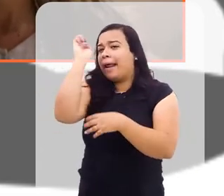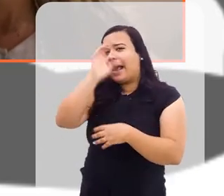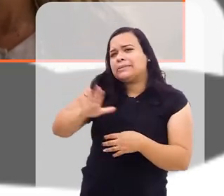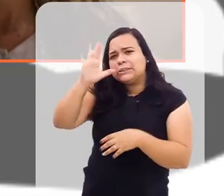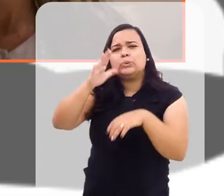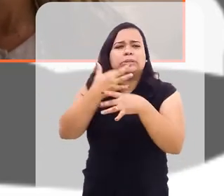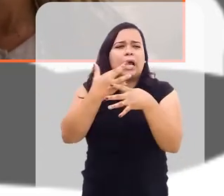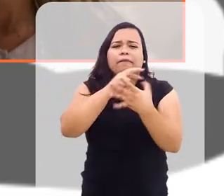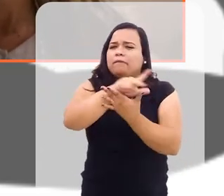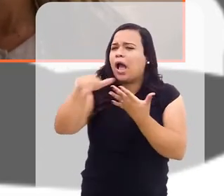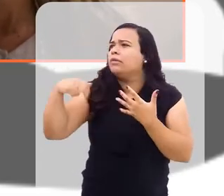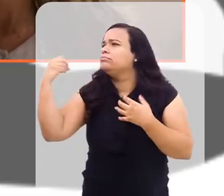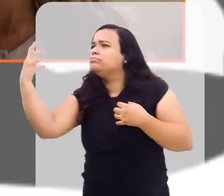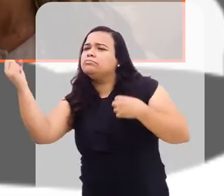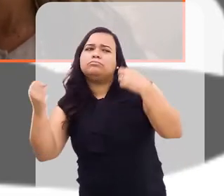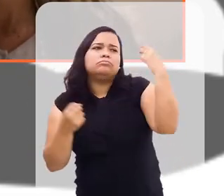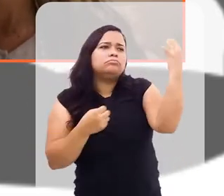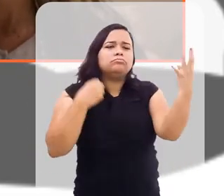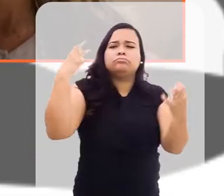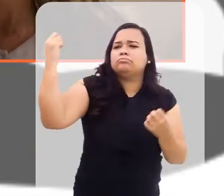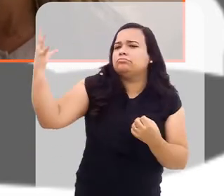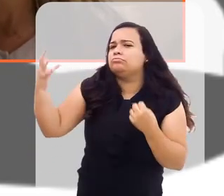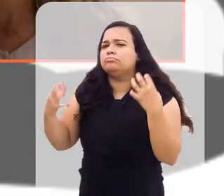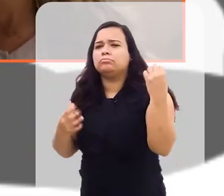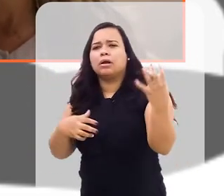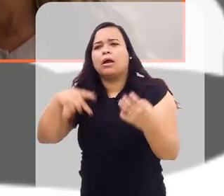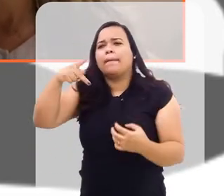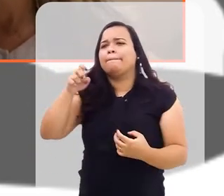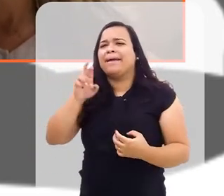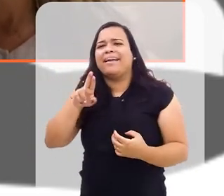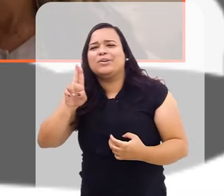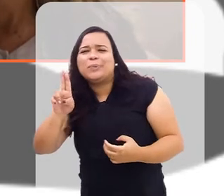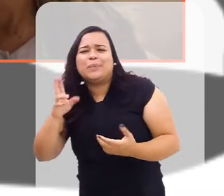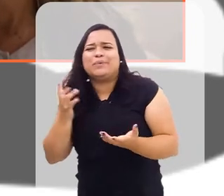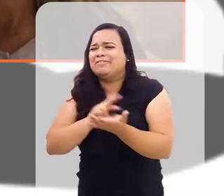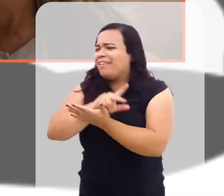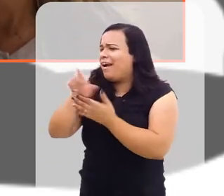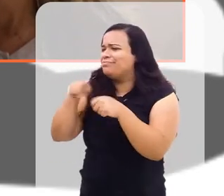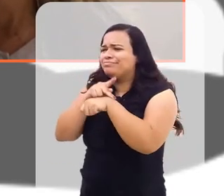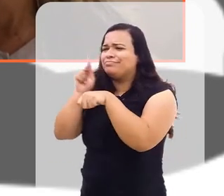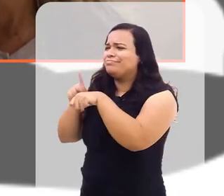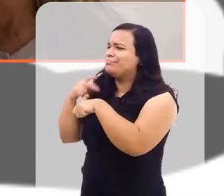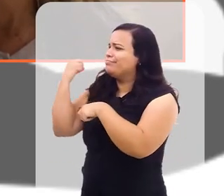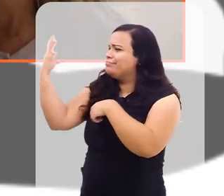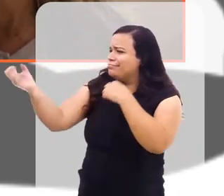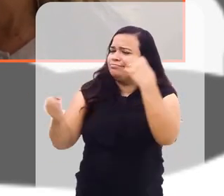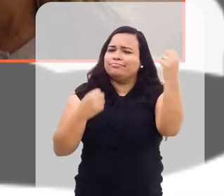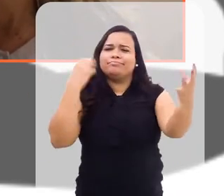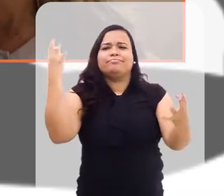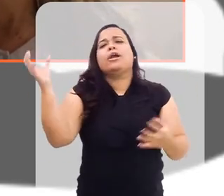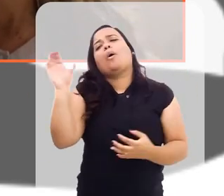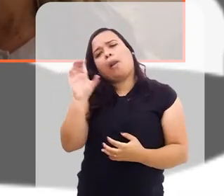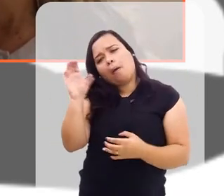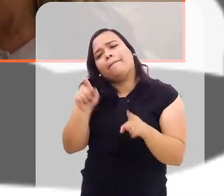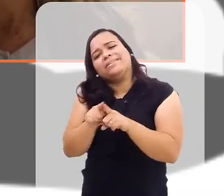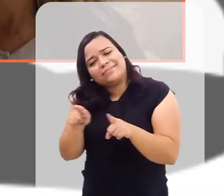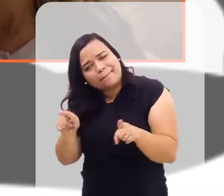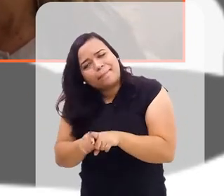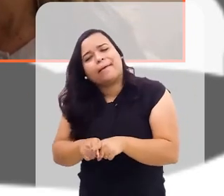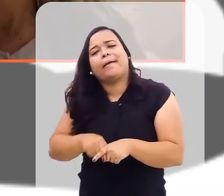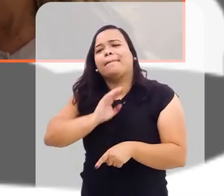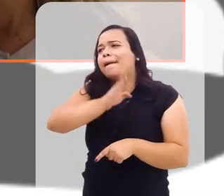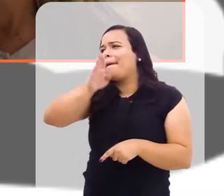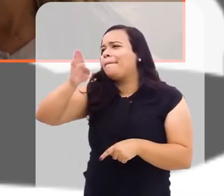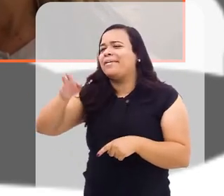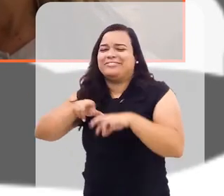Brasil. Passeiam por Peru, passa pelo Peru, então assim, existe uma Colômbia também,